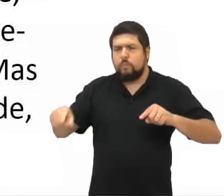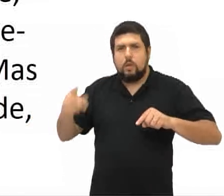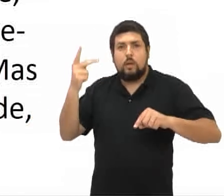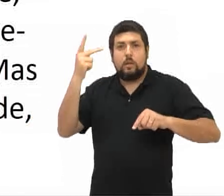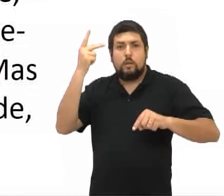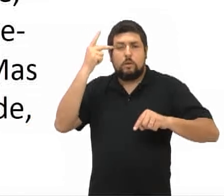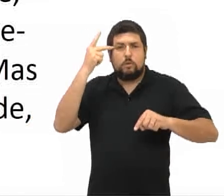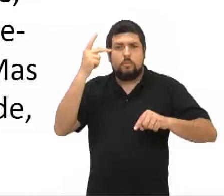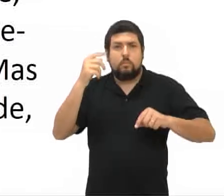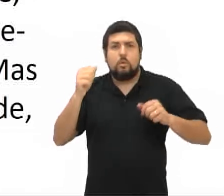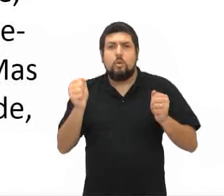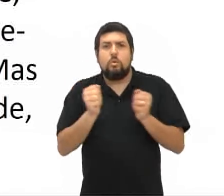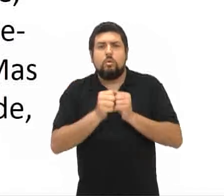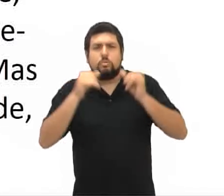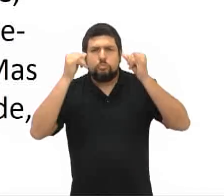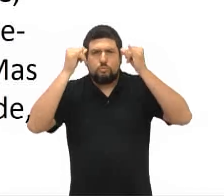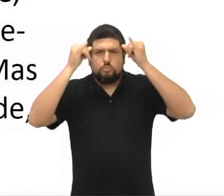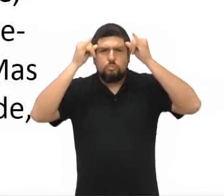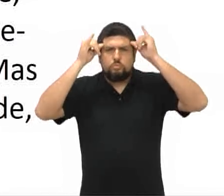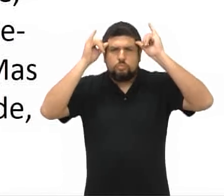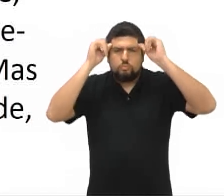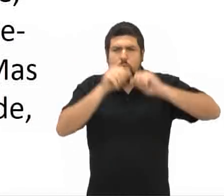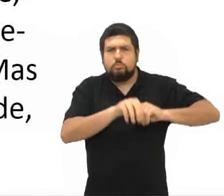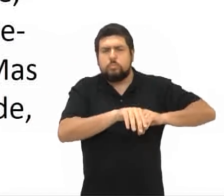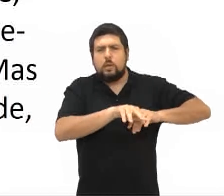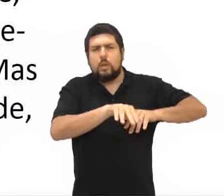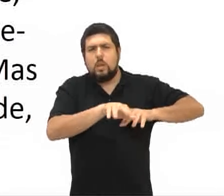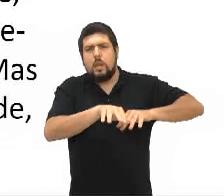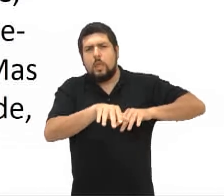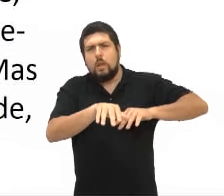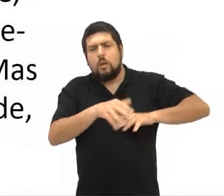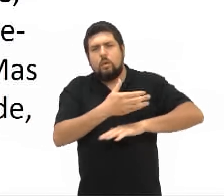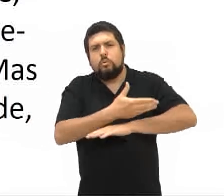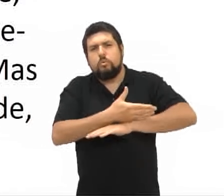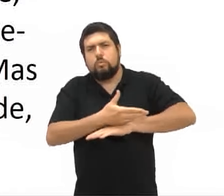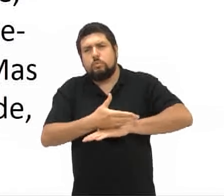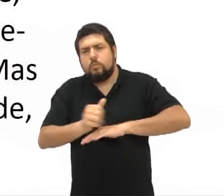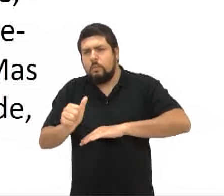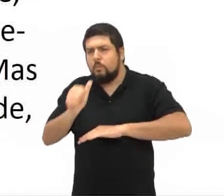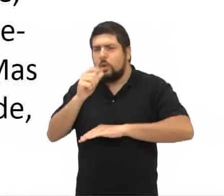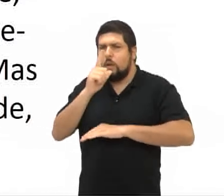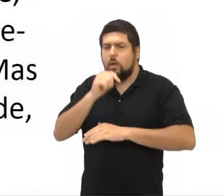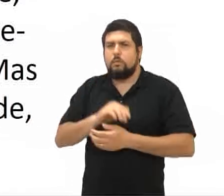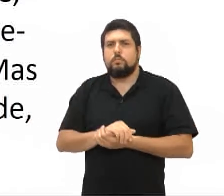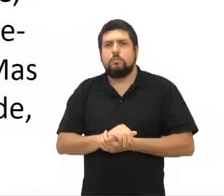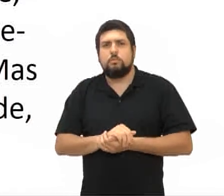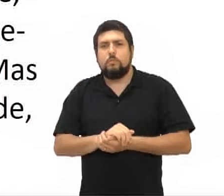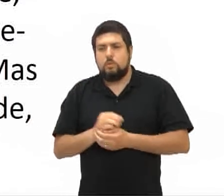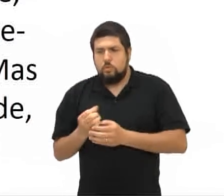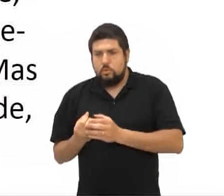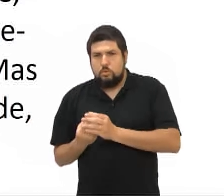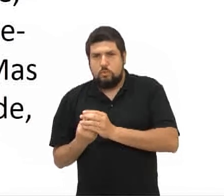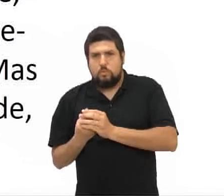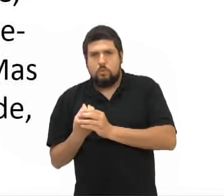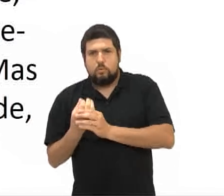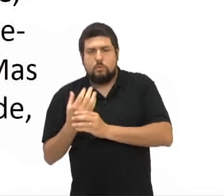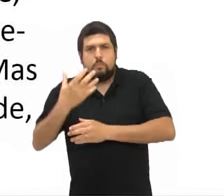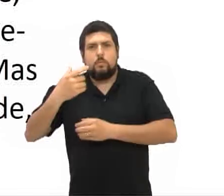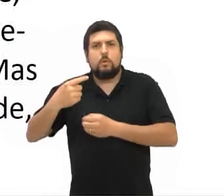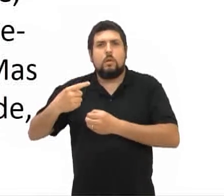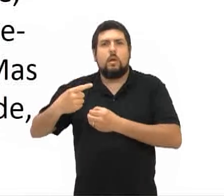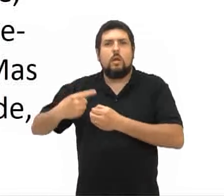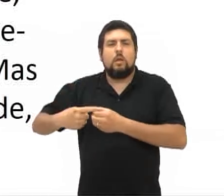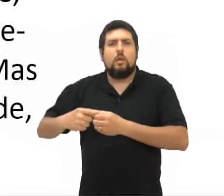fazer paradas para beber água. Assim, quando nasceu a comunidade, ela já possuía um nome, Poço